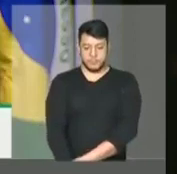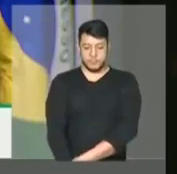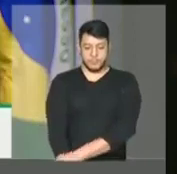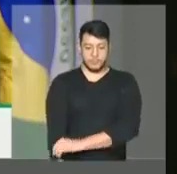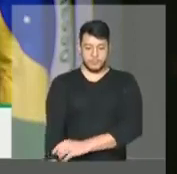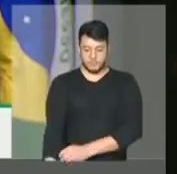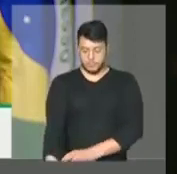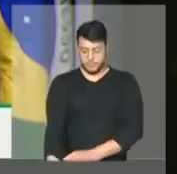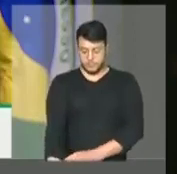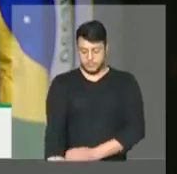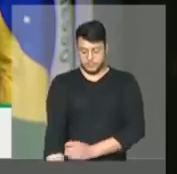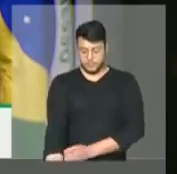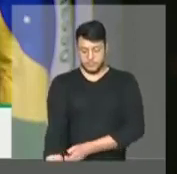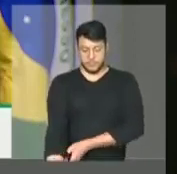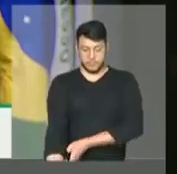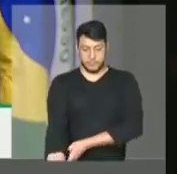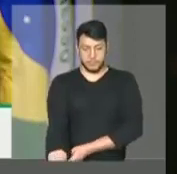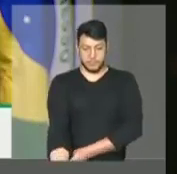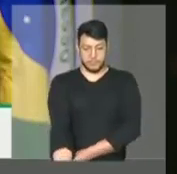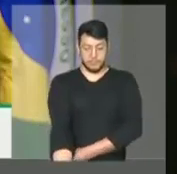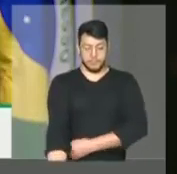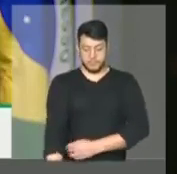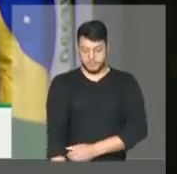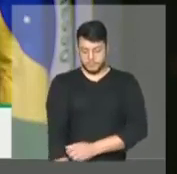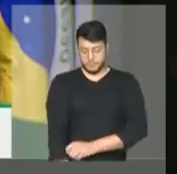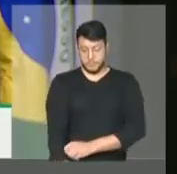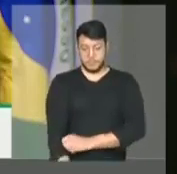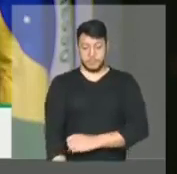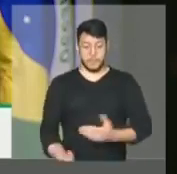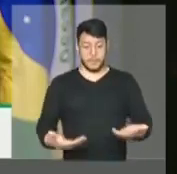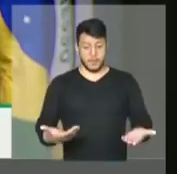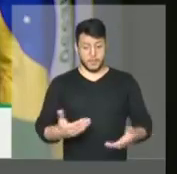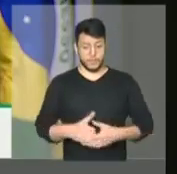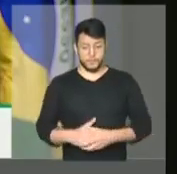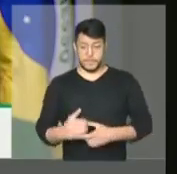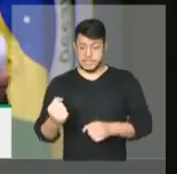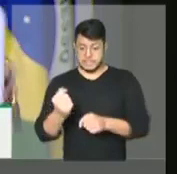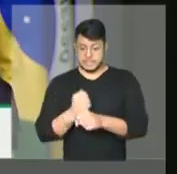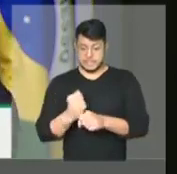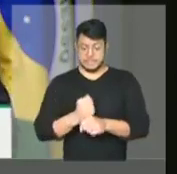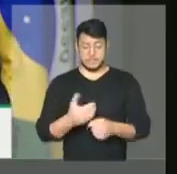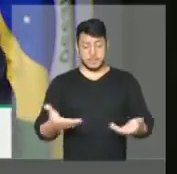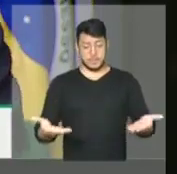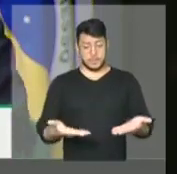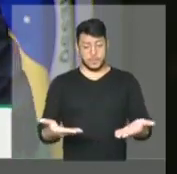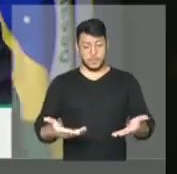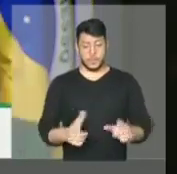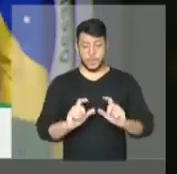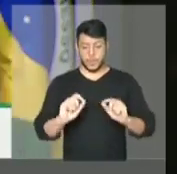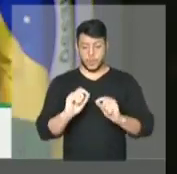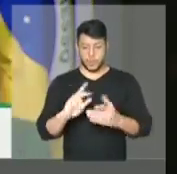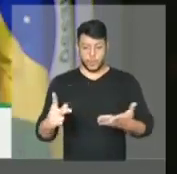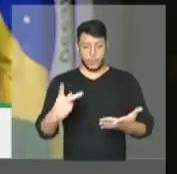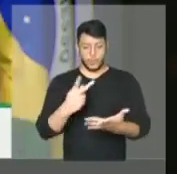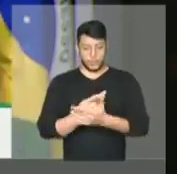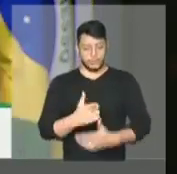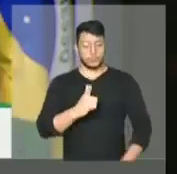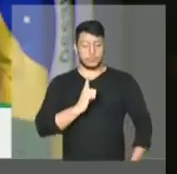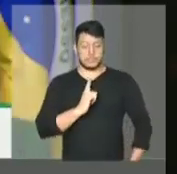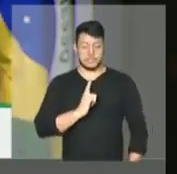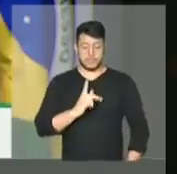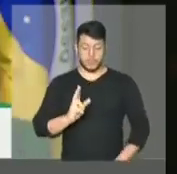os resultados de pesquisas que indicaram a relação direta entre a falta